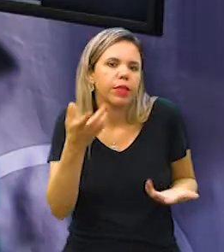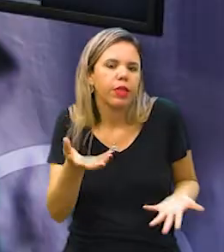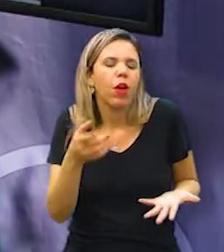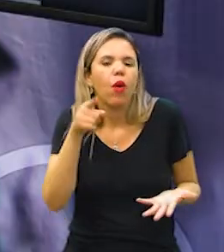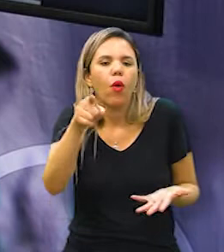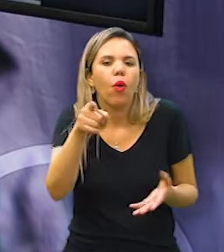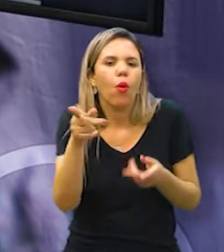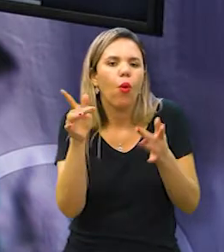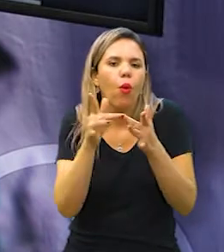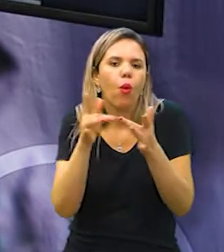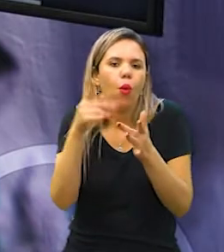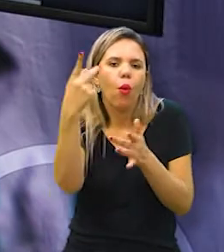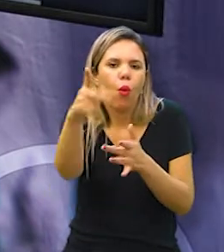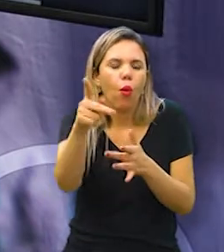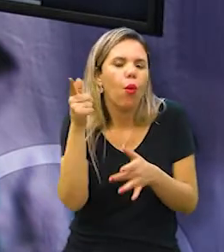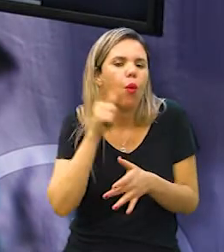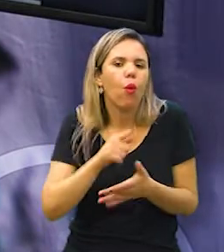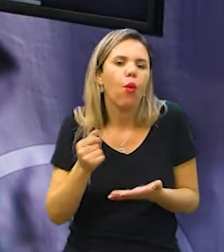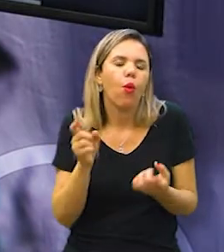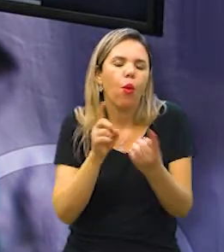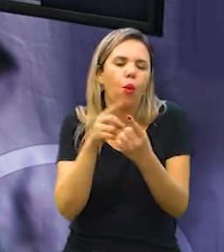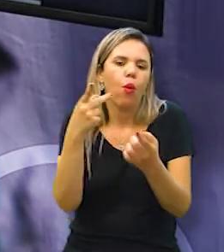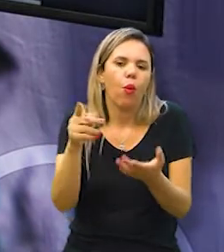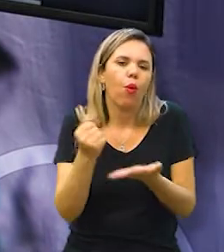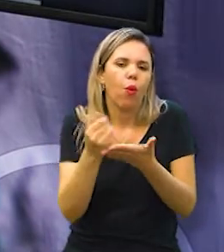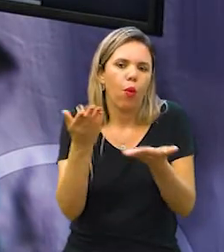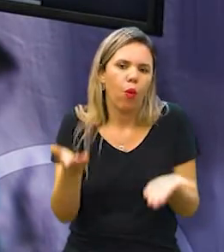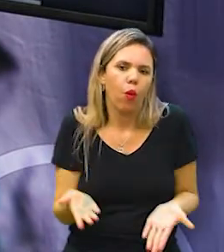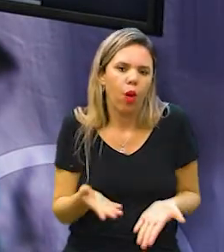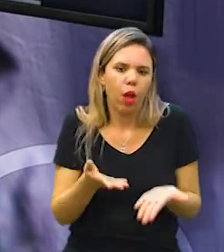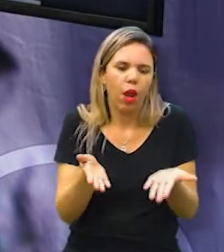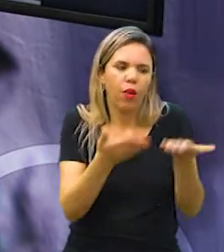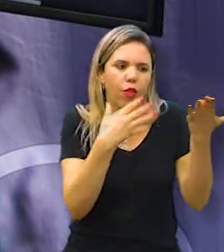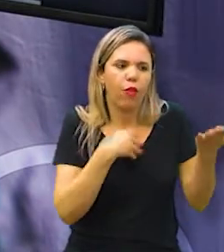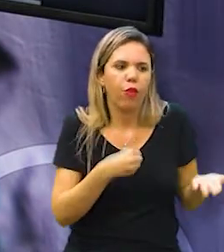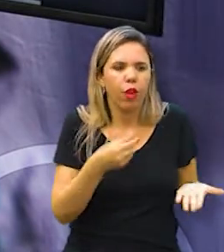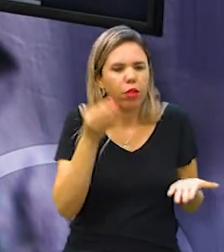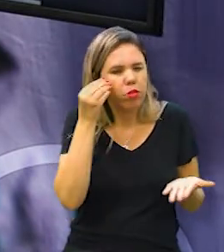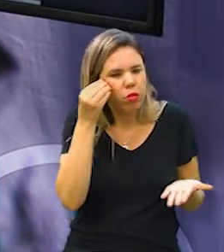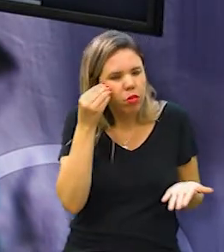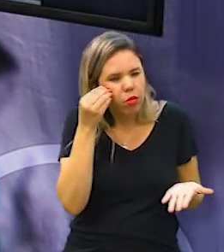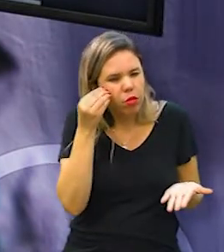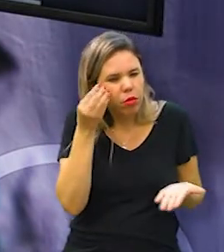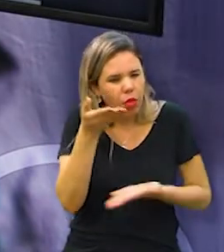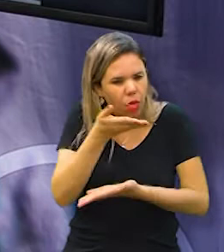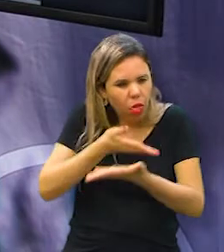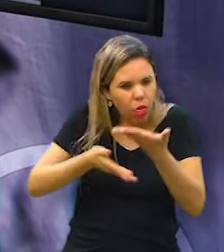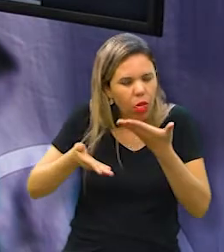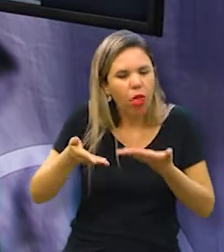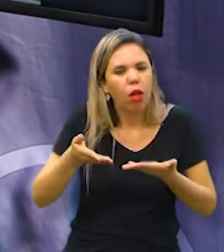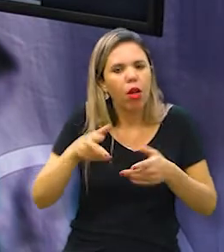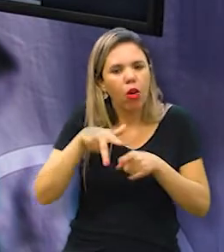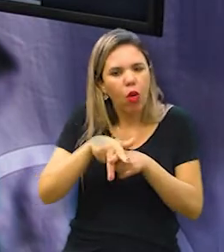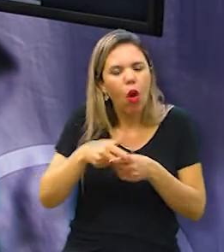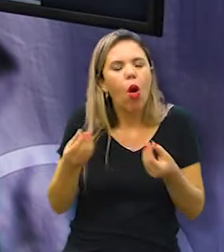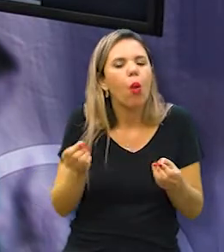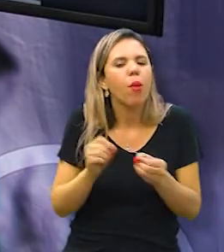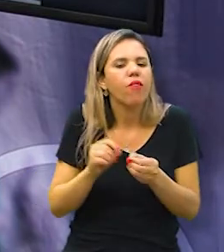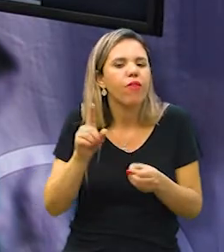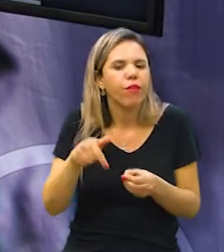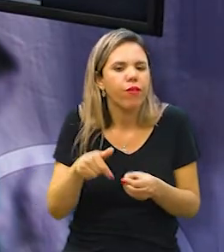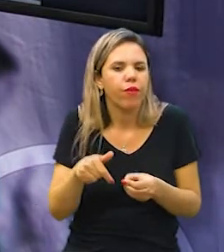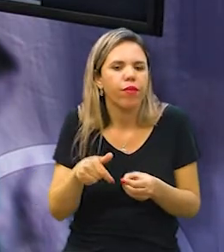seria o contato para conseguir um atendimento? Quiser levar o filho para experimentar uma troca com os cavalos? Como é que é